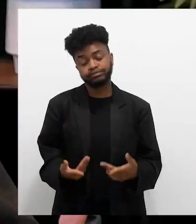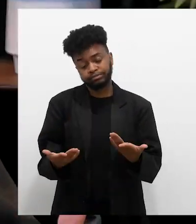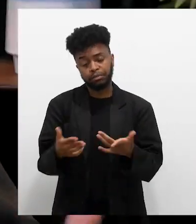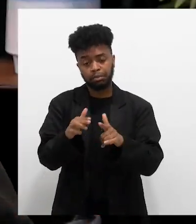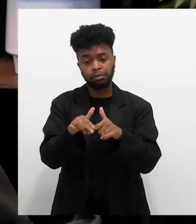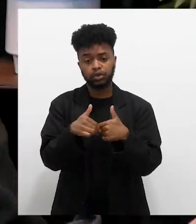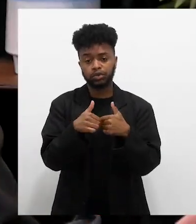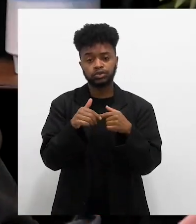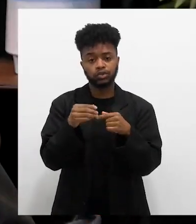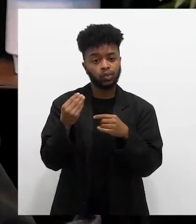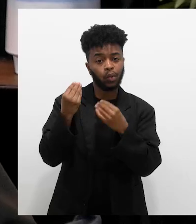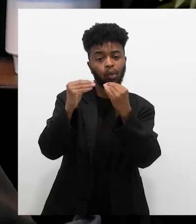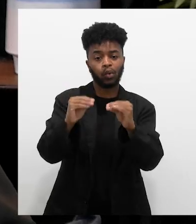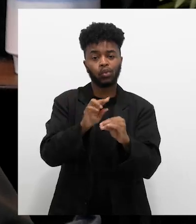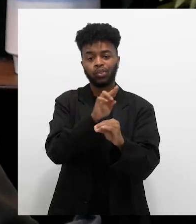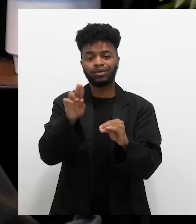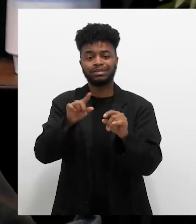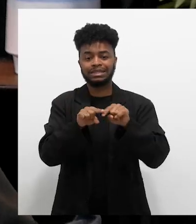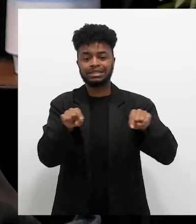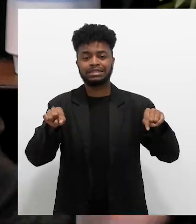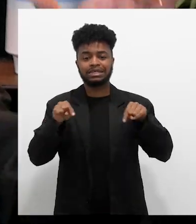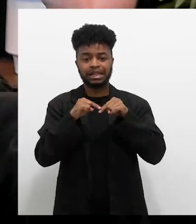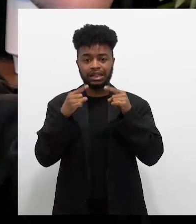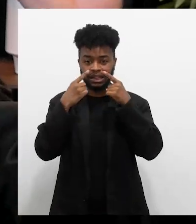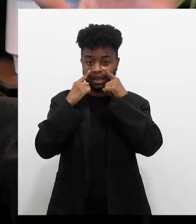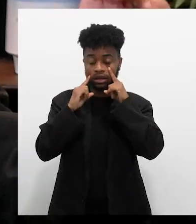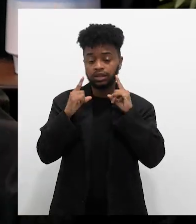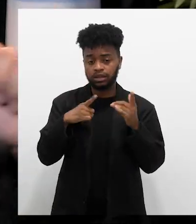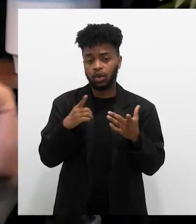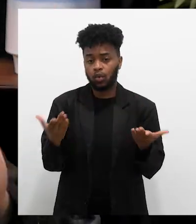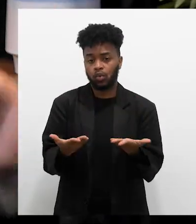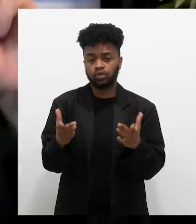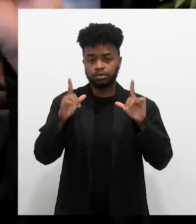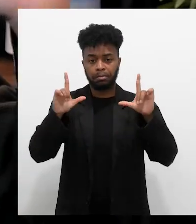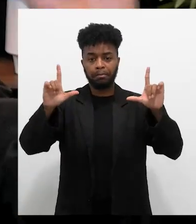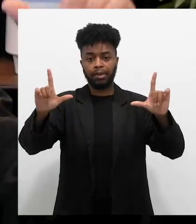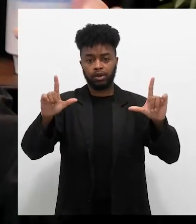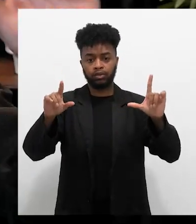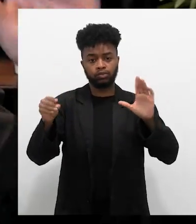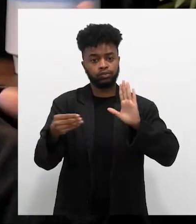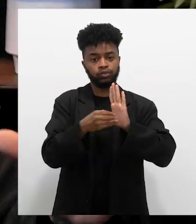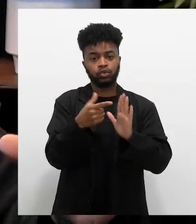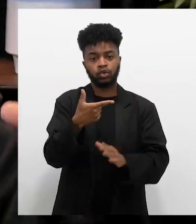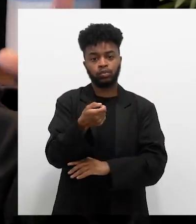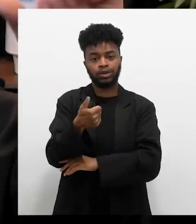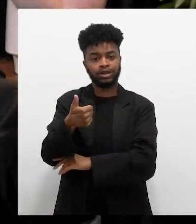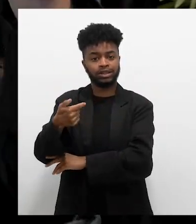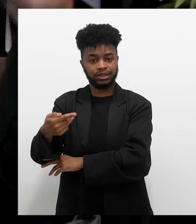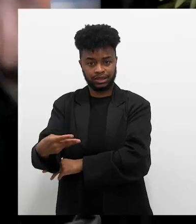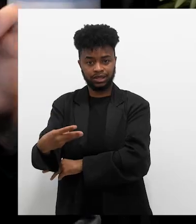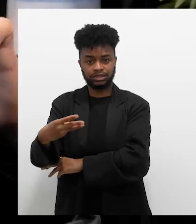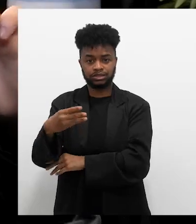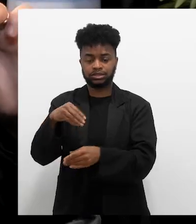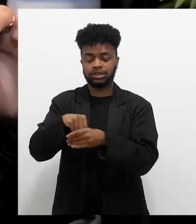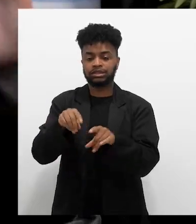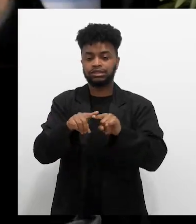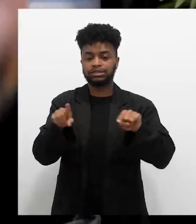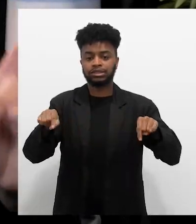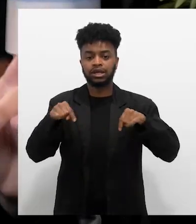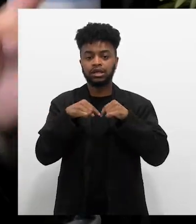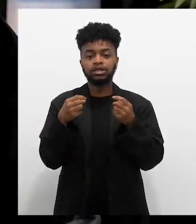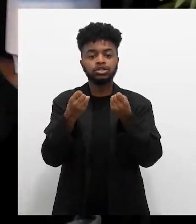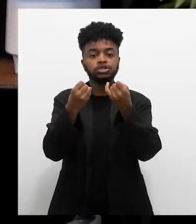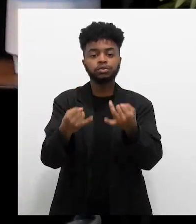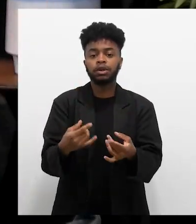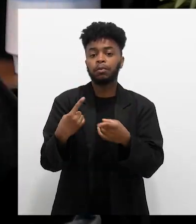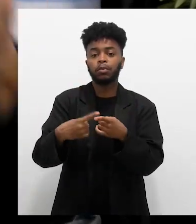humano, que pegou o apelido, a Sala das Lágrimas. E hoje tem uma placa colocada em 2013, em italiano, dentro da sala, que